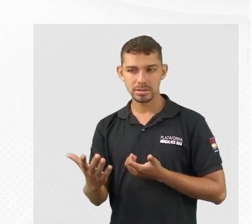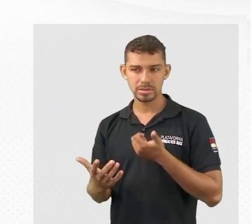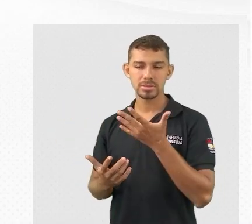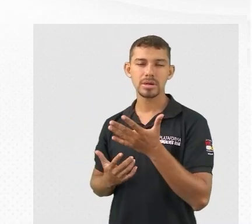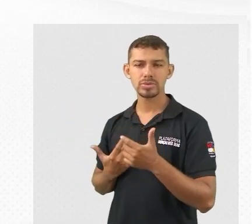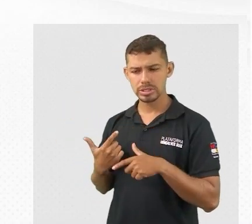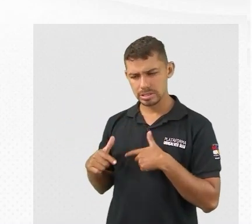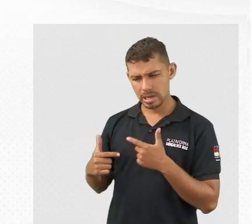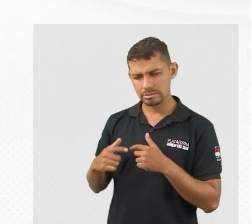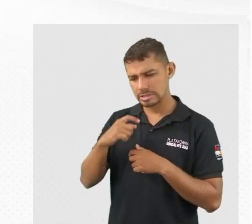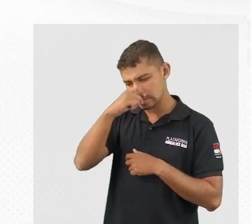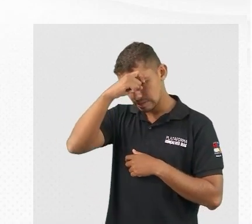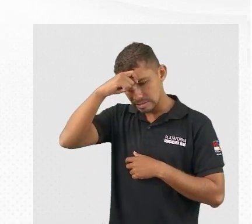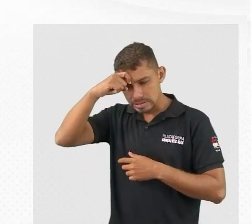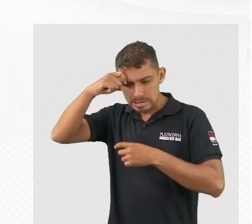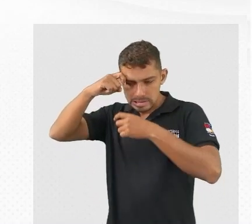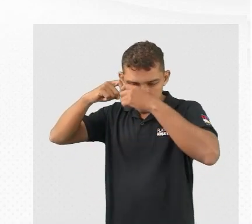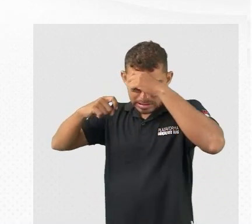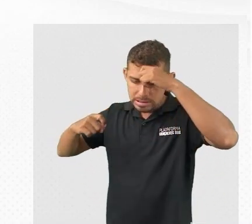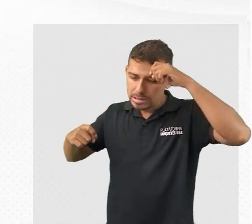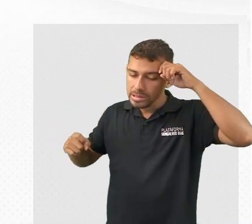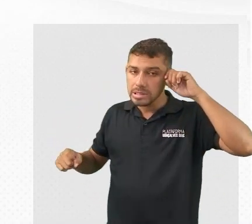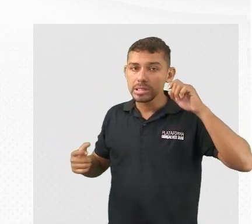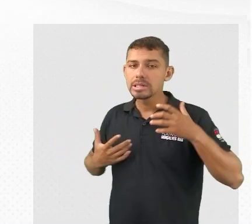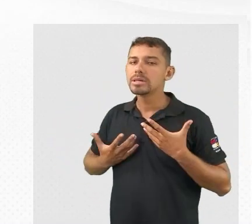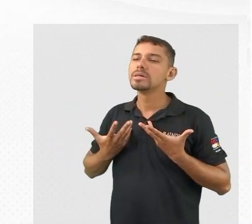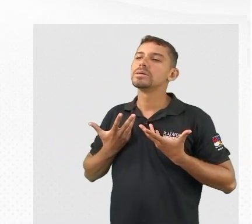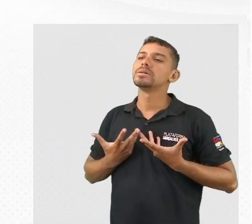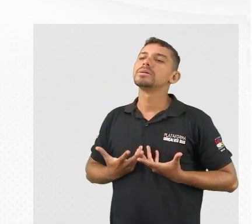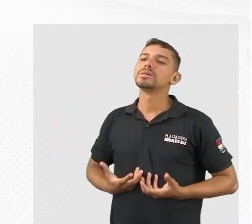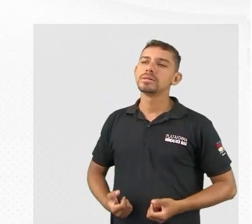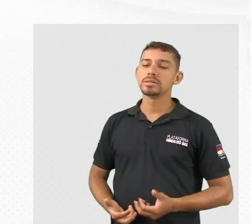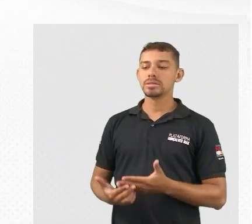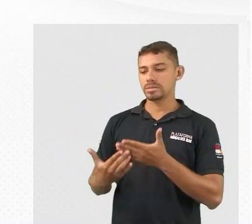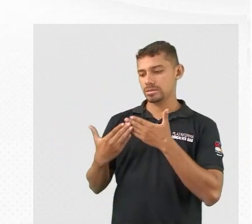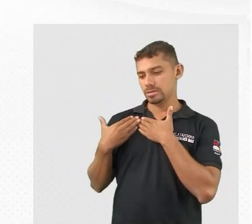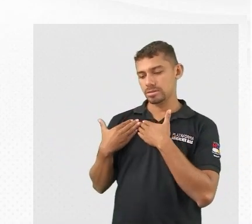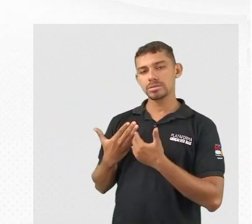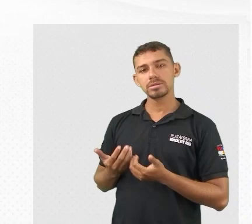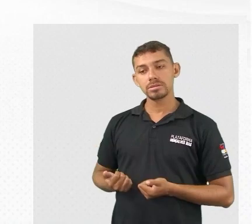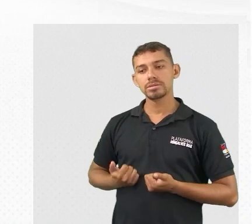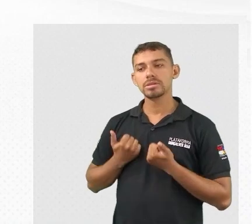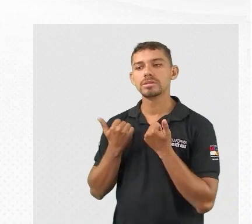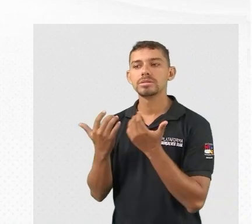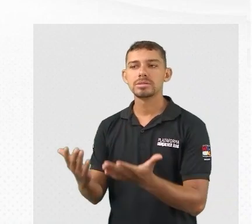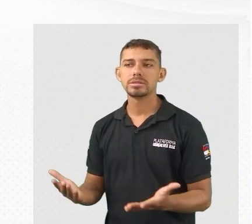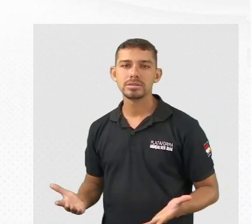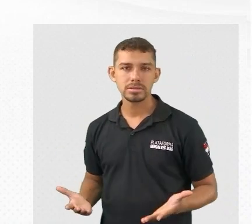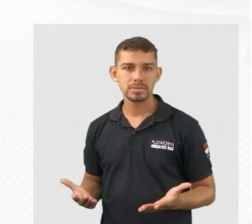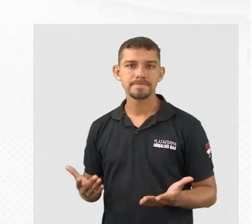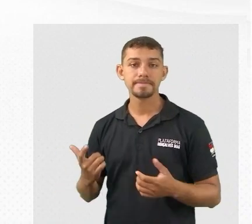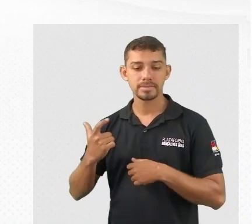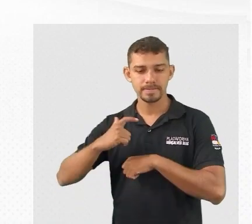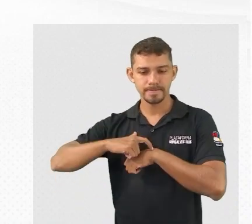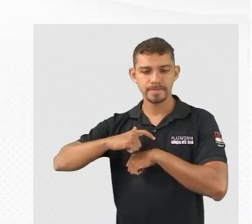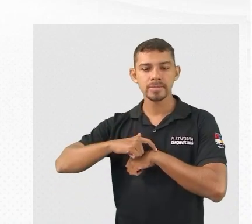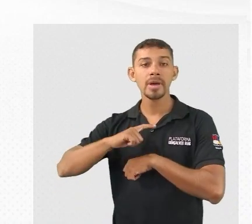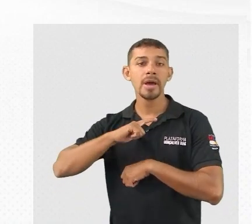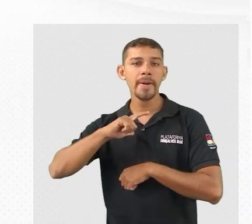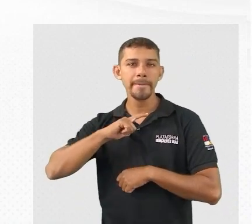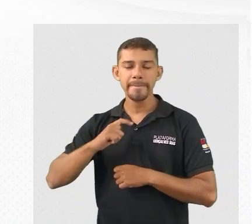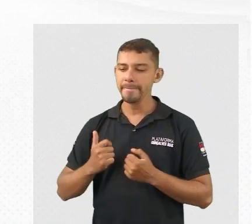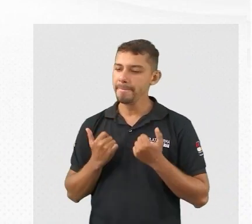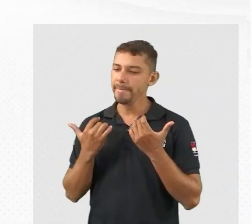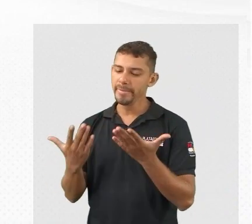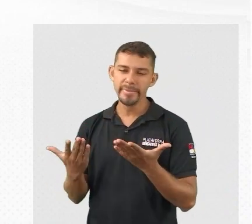muito trabalho, com muito esforço, cheio de cansaço, né, de compromissos, né, a gente está entregando o restante de tempo que a gente tem